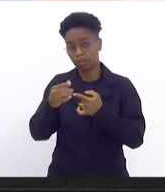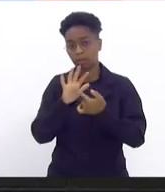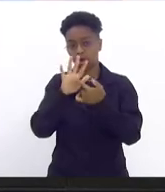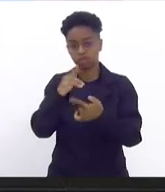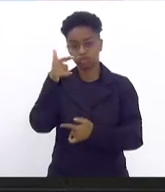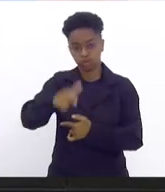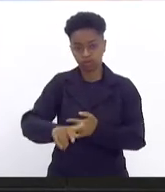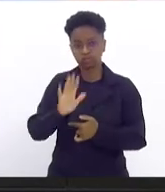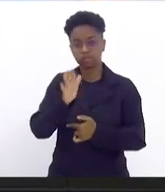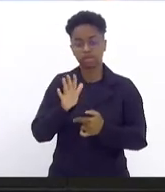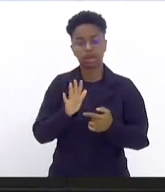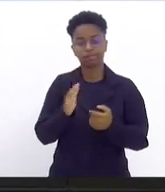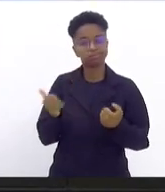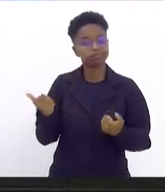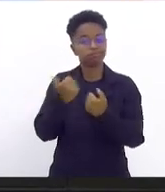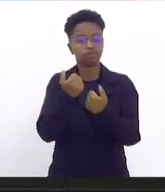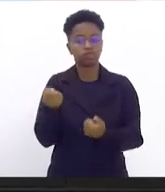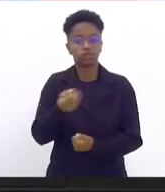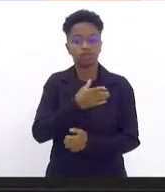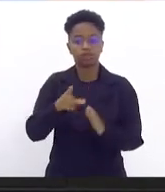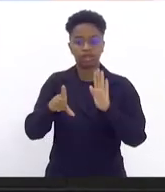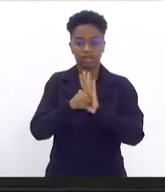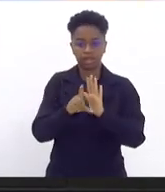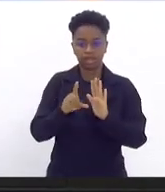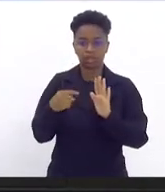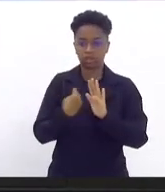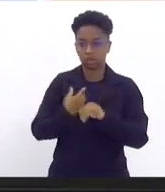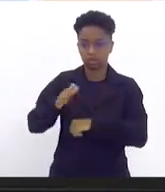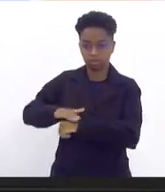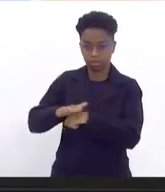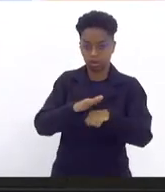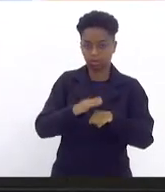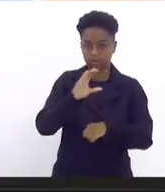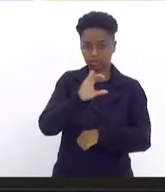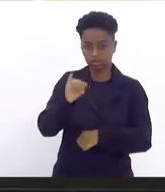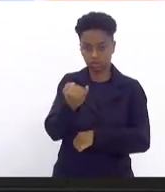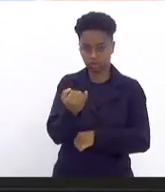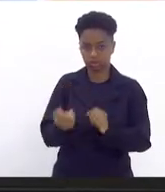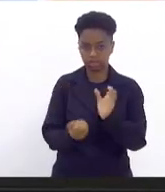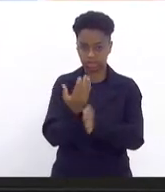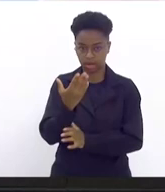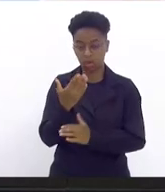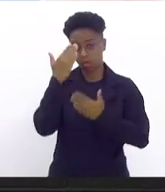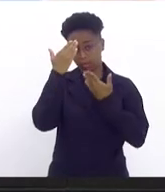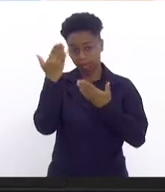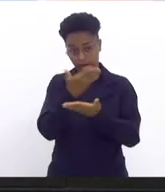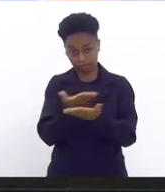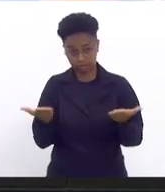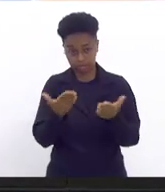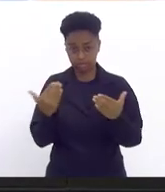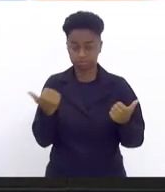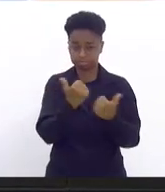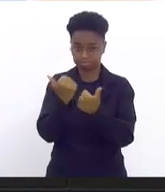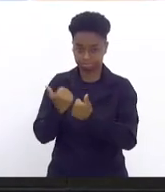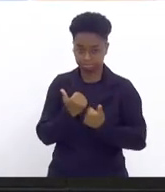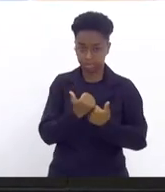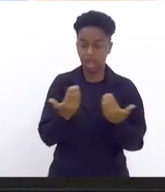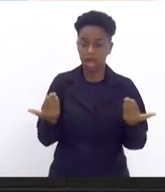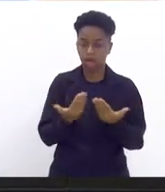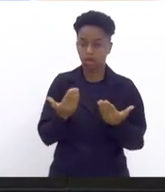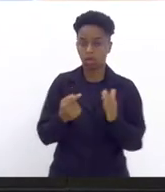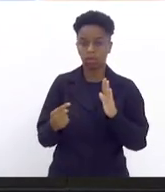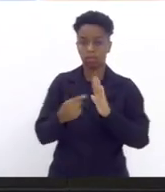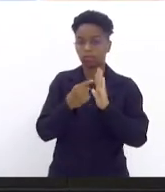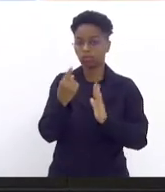já sob o manto da nova lei que será de autoria da CCJ. Então, agradeço aí as contribuições. Passo ao item